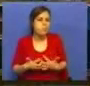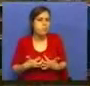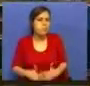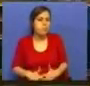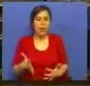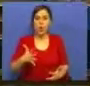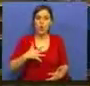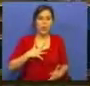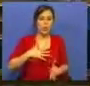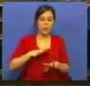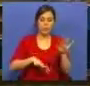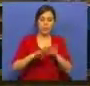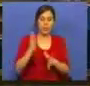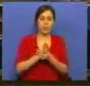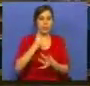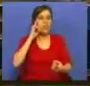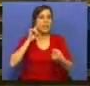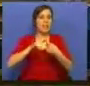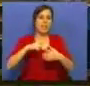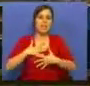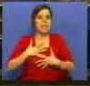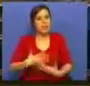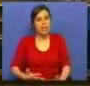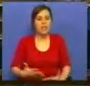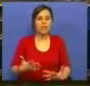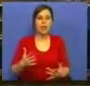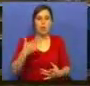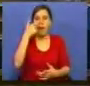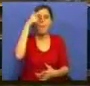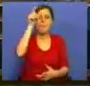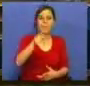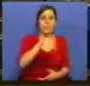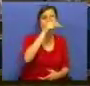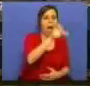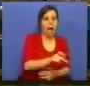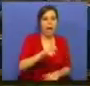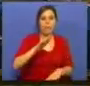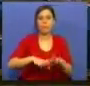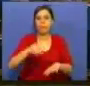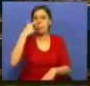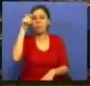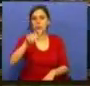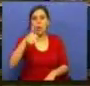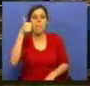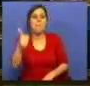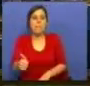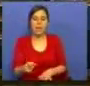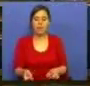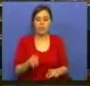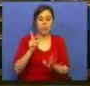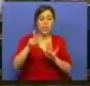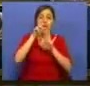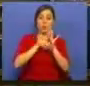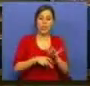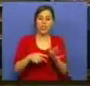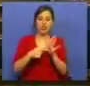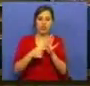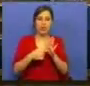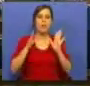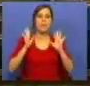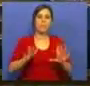Não queremos fazer processos de intenção em relação à pessoa A ou à pessoa B. Este é um regime que deve